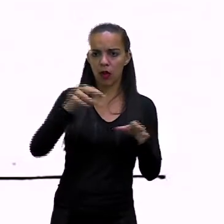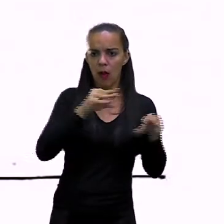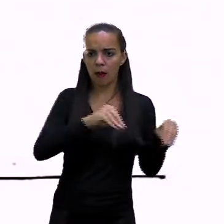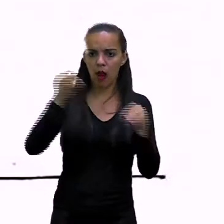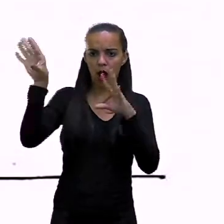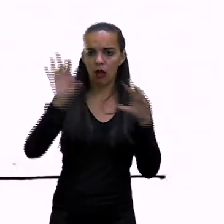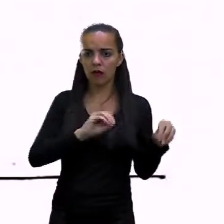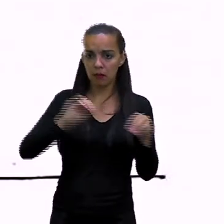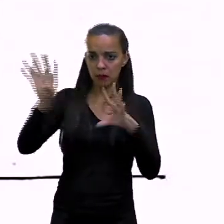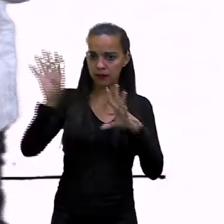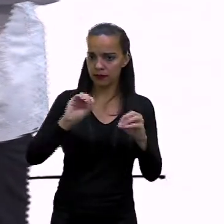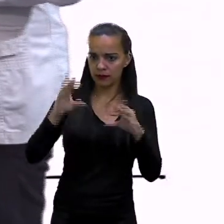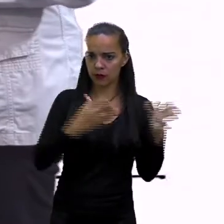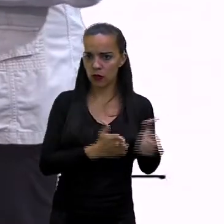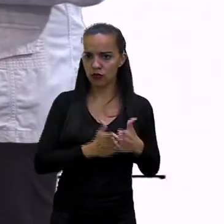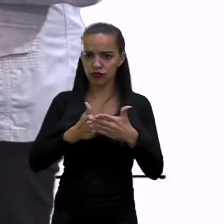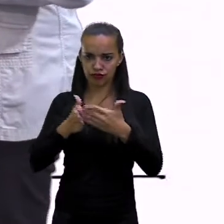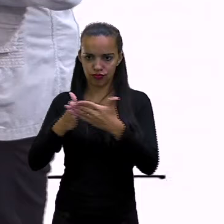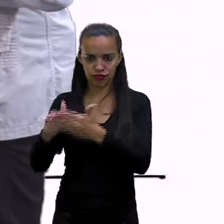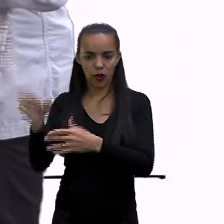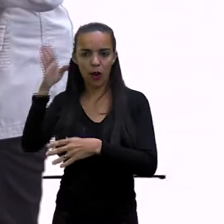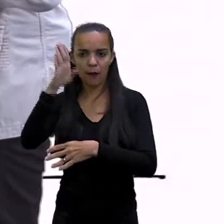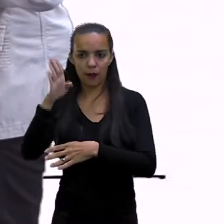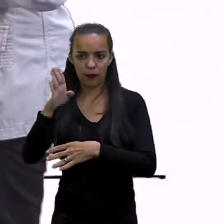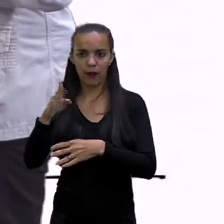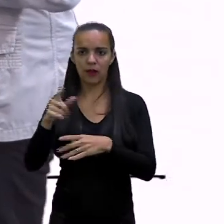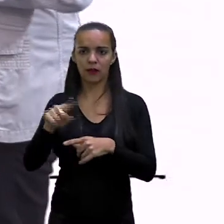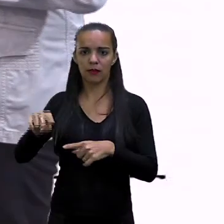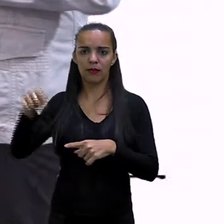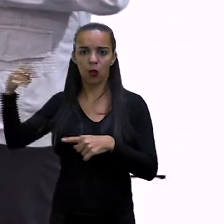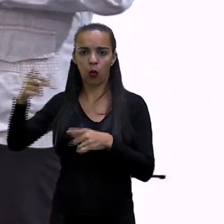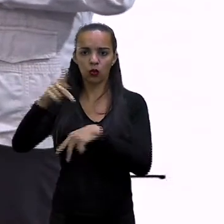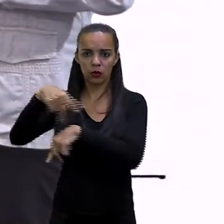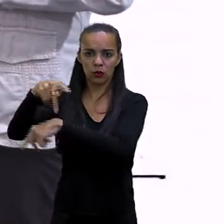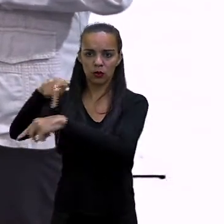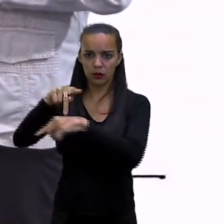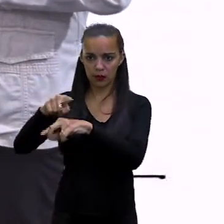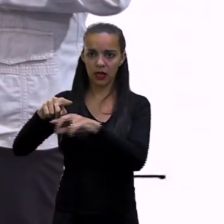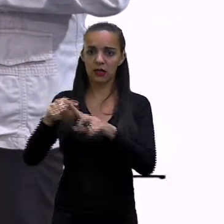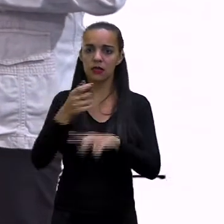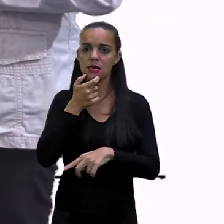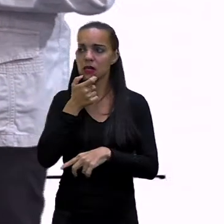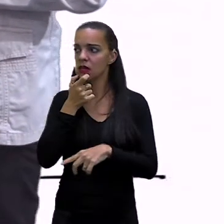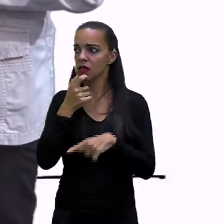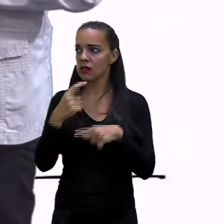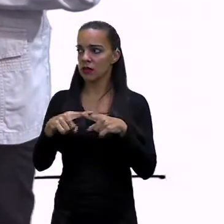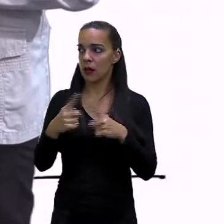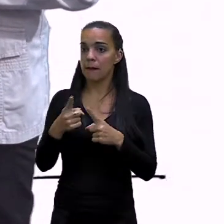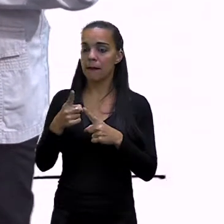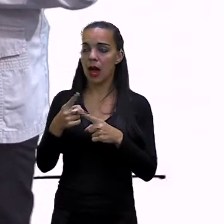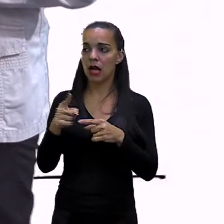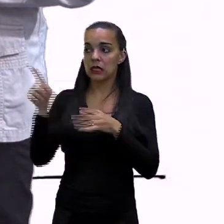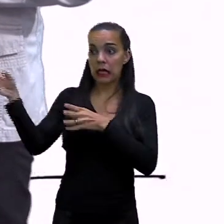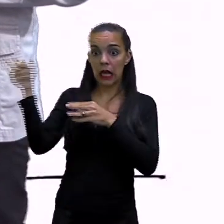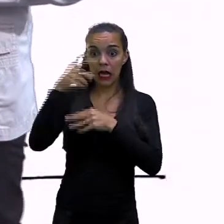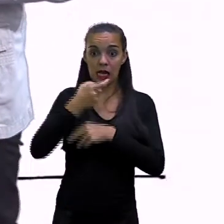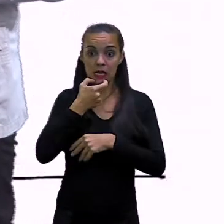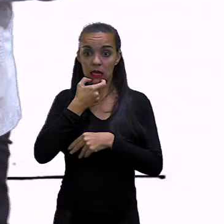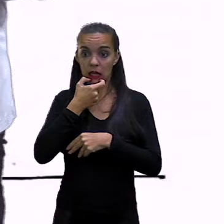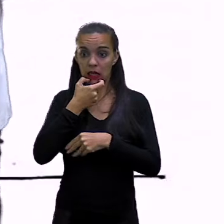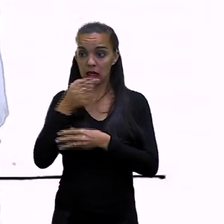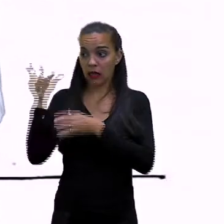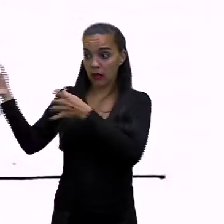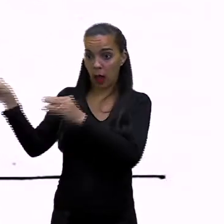O Brasil, ele comprava mais da Inglaterra e vendia menos.